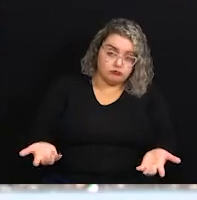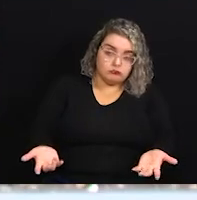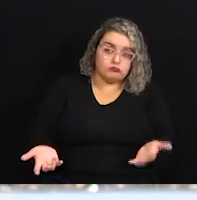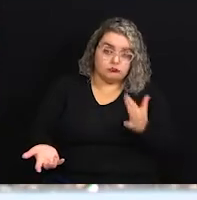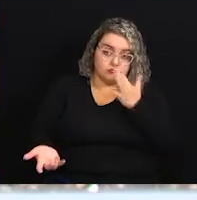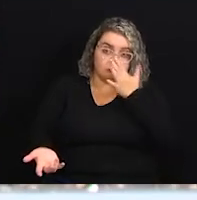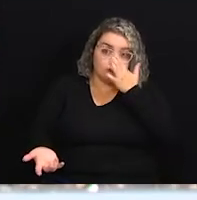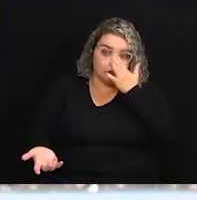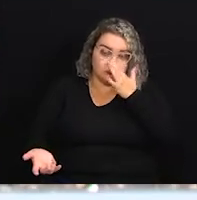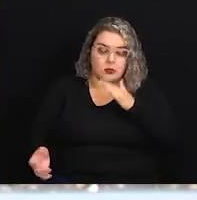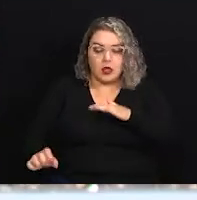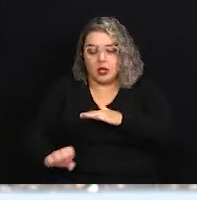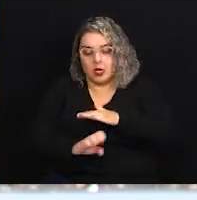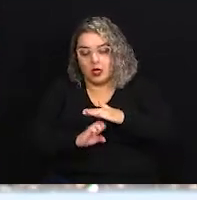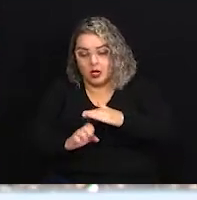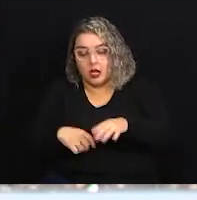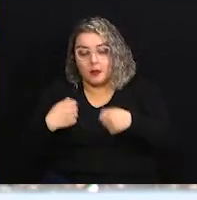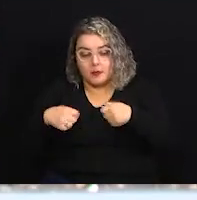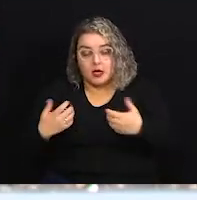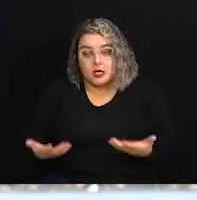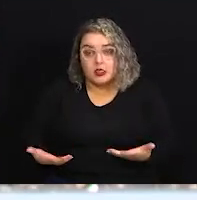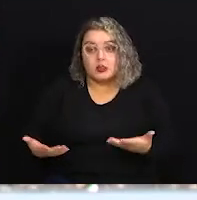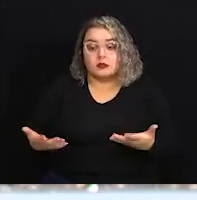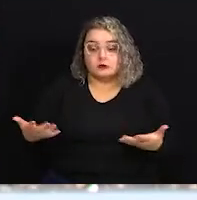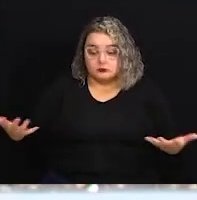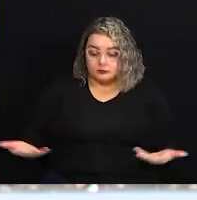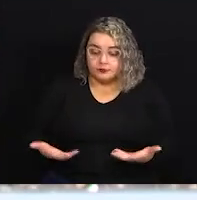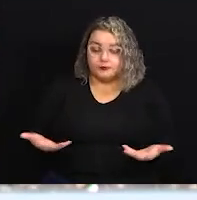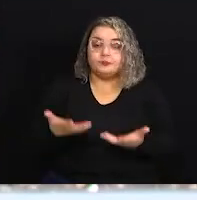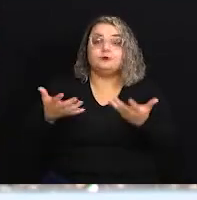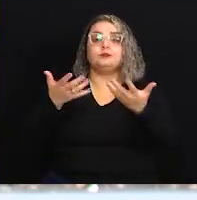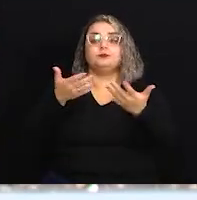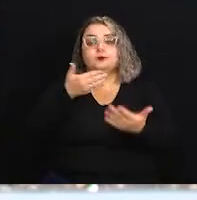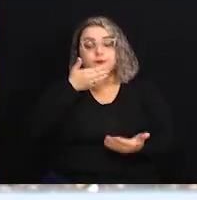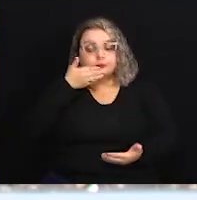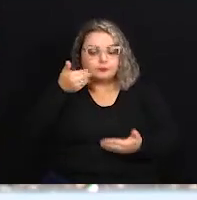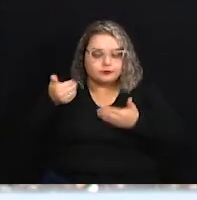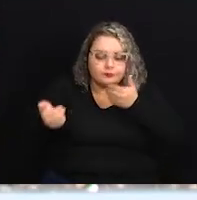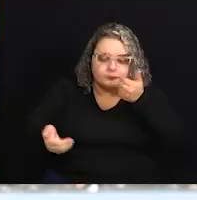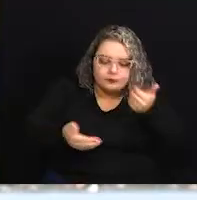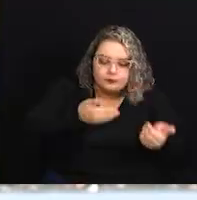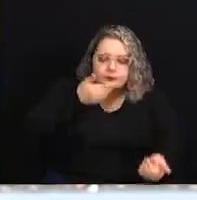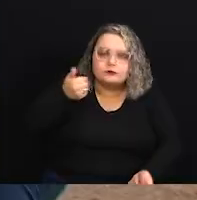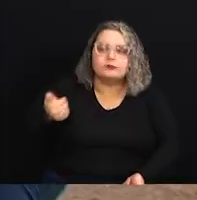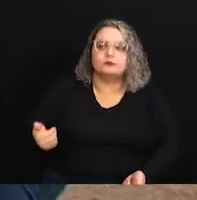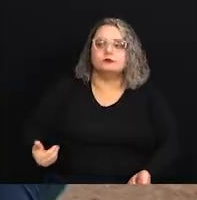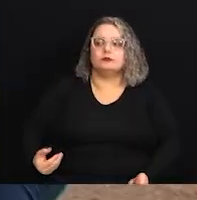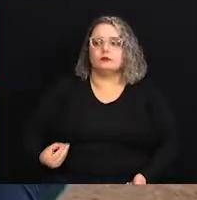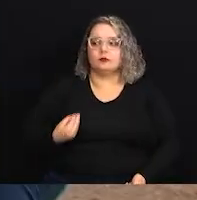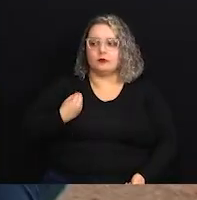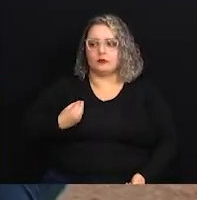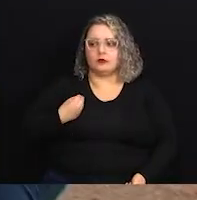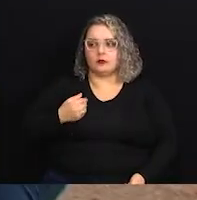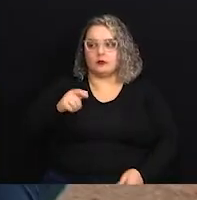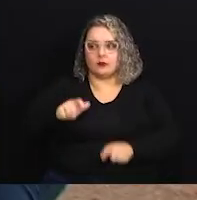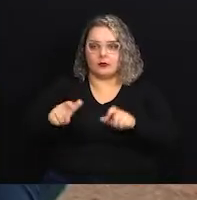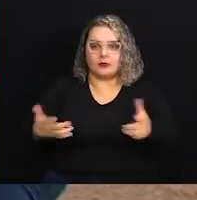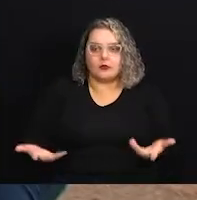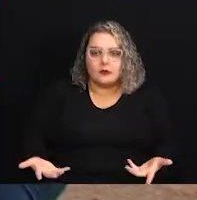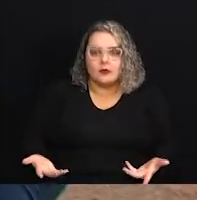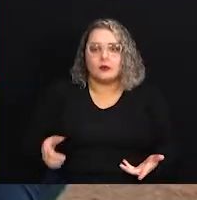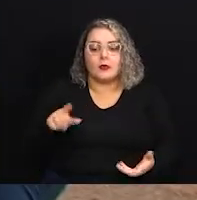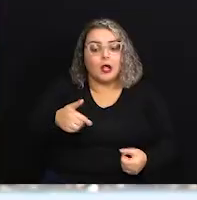de energia. As empresas, de alguma forma, precisam contribuir para melhorar a vida